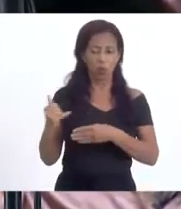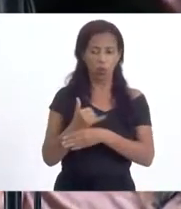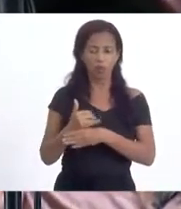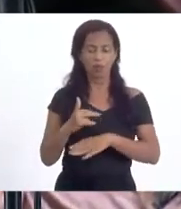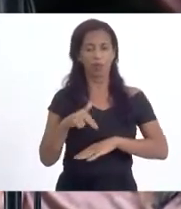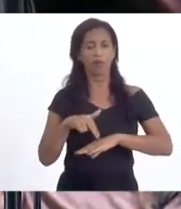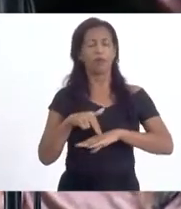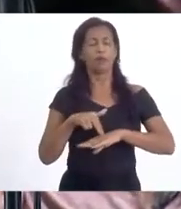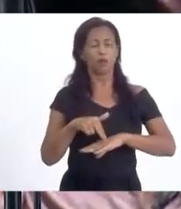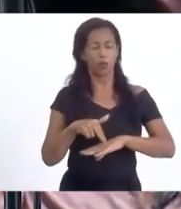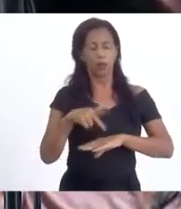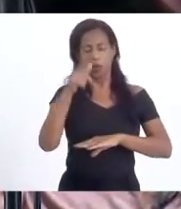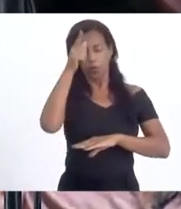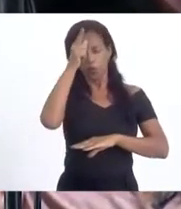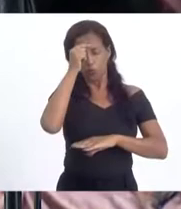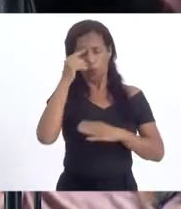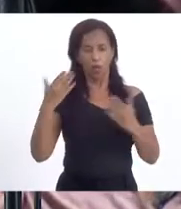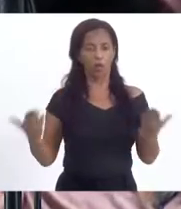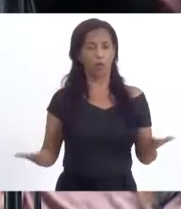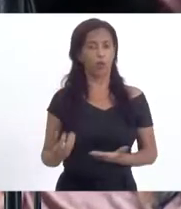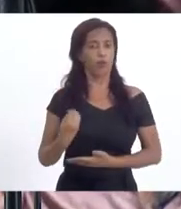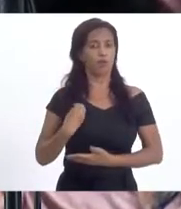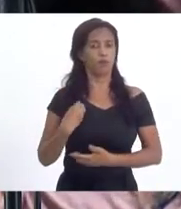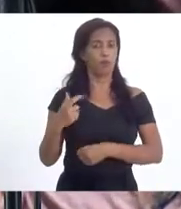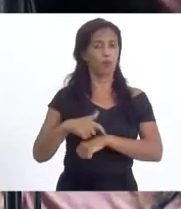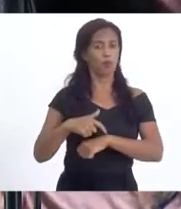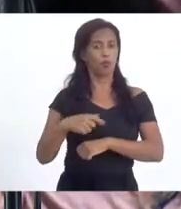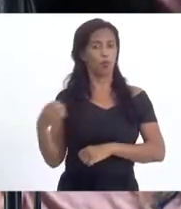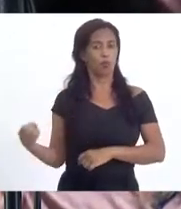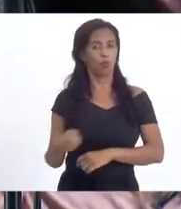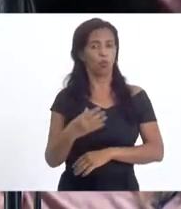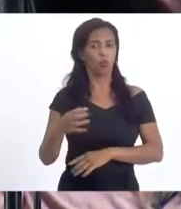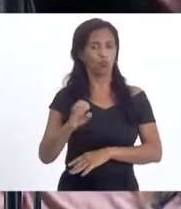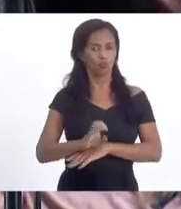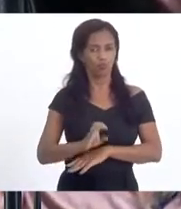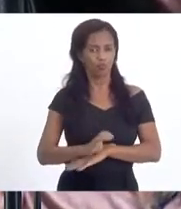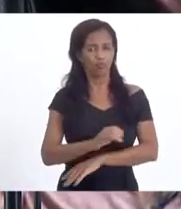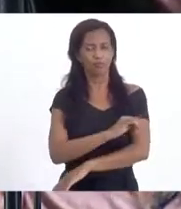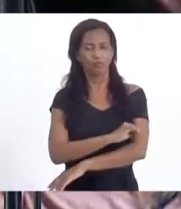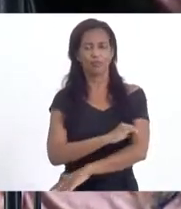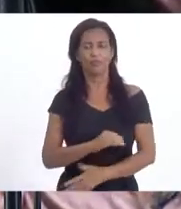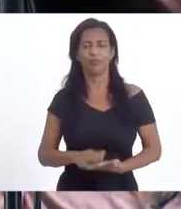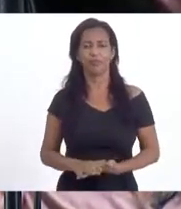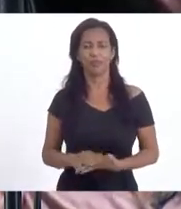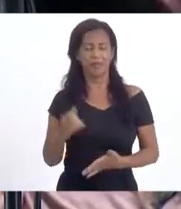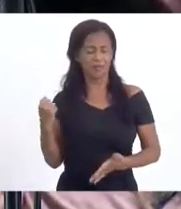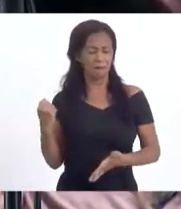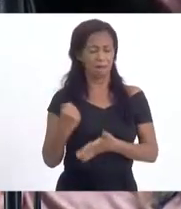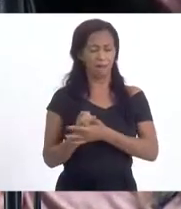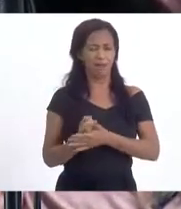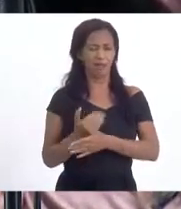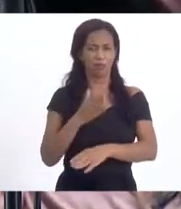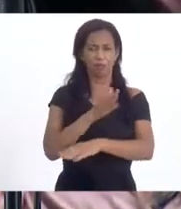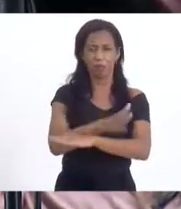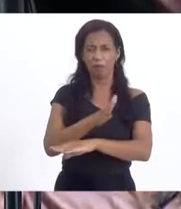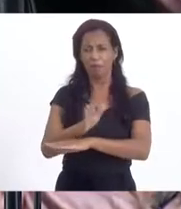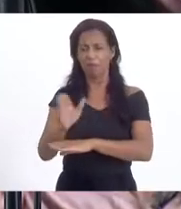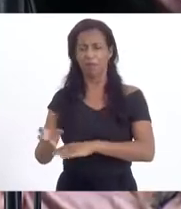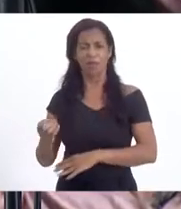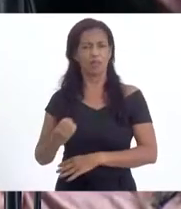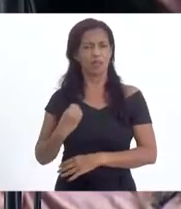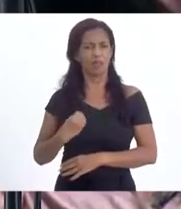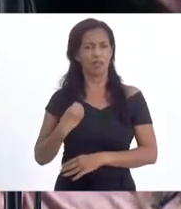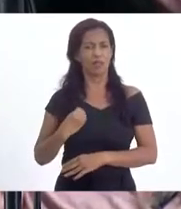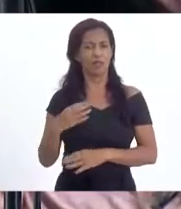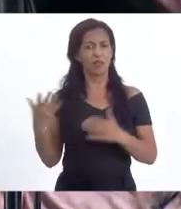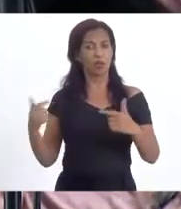agora estamos vivenciando esse novo momento do estado do Rio, que impacta diretamente na vida da população. E no caso